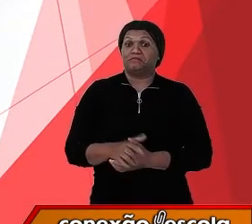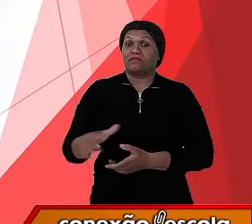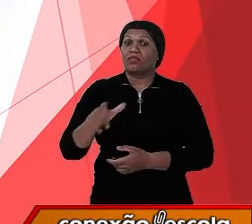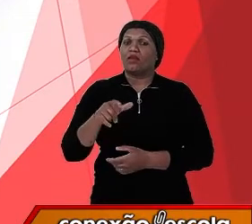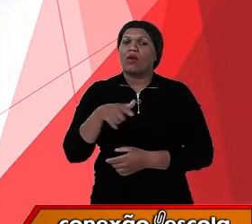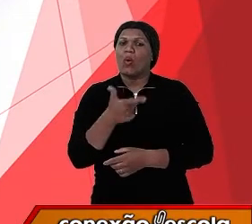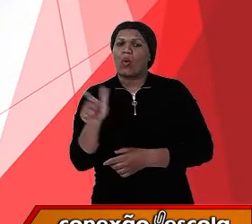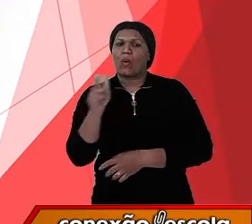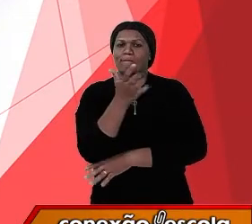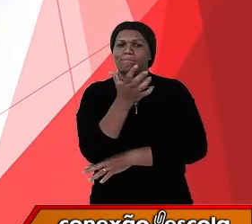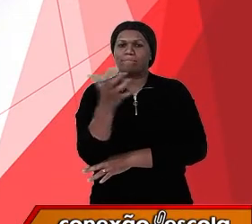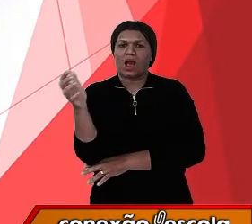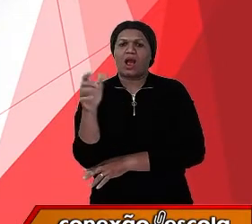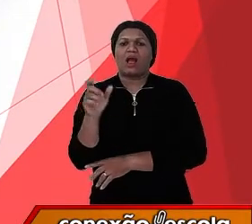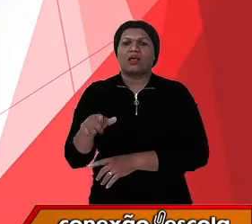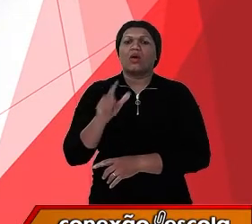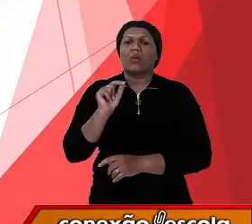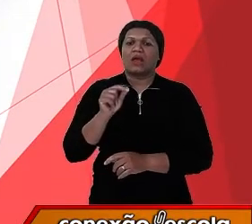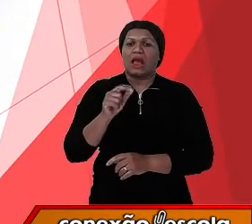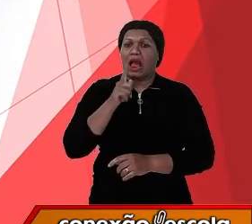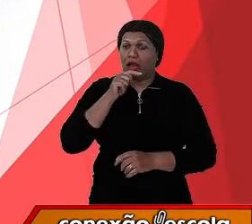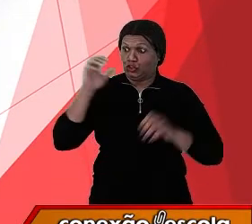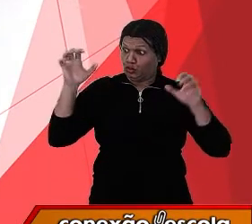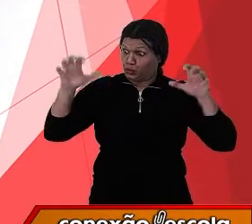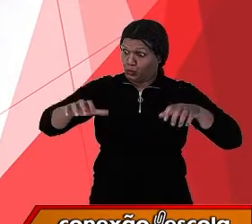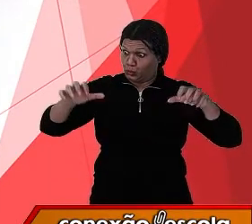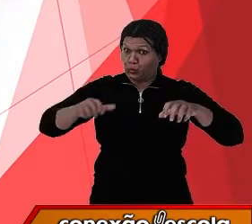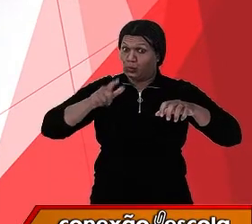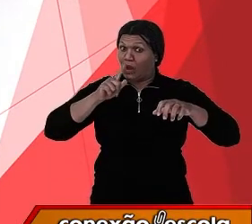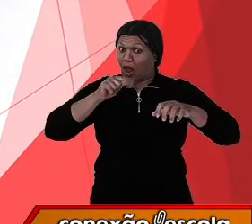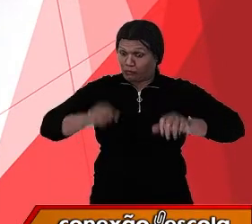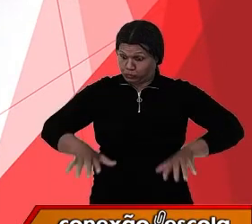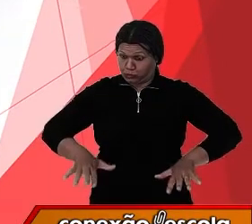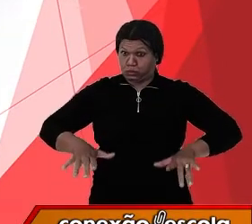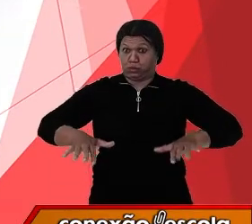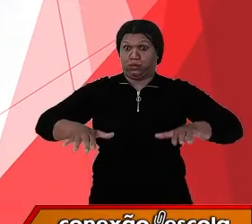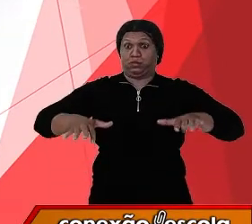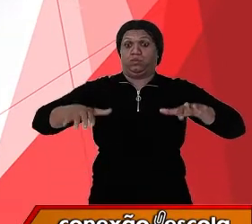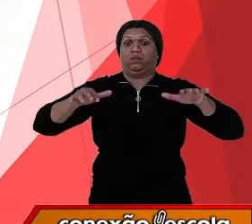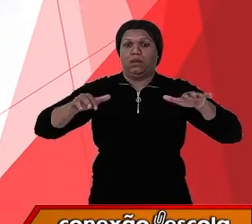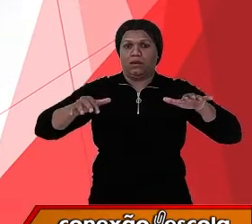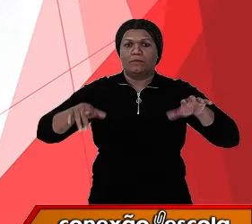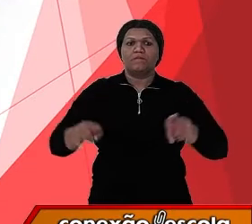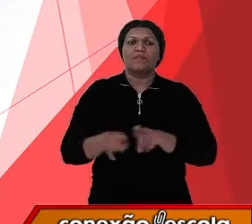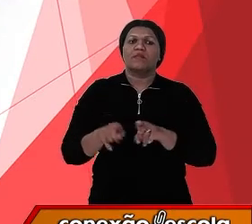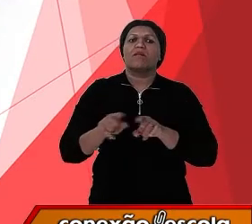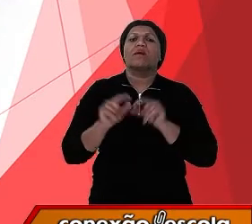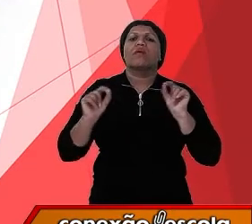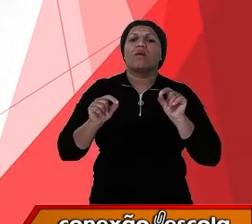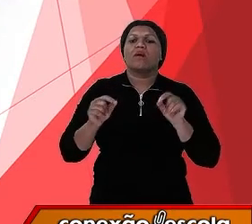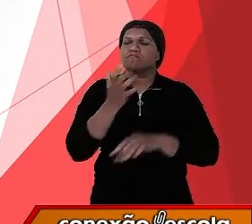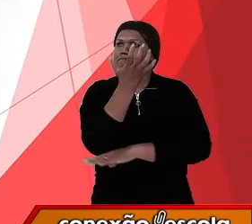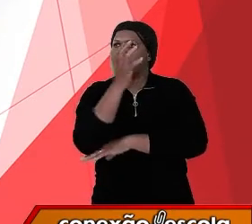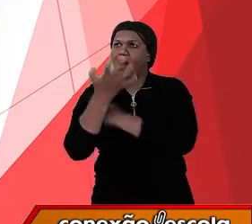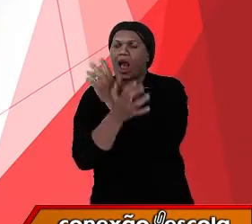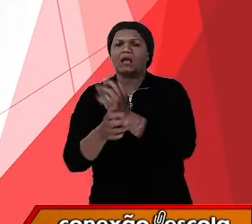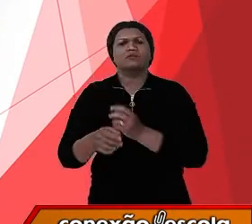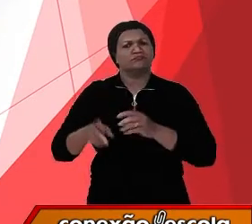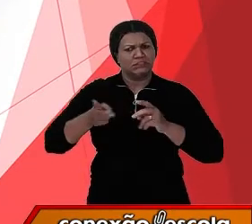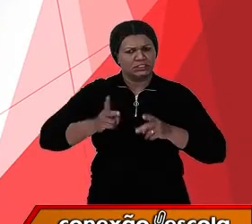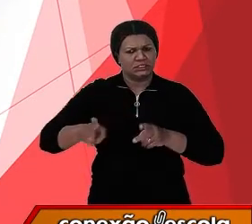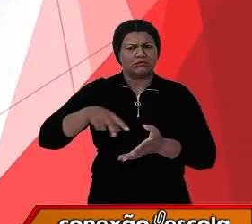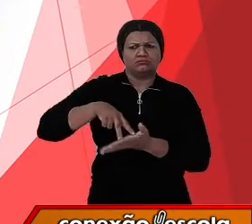são inundadas no período 16 dos rios e as matas de terra firme são aquelas que nunca são inundados